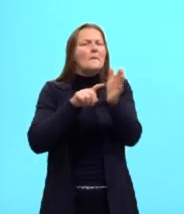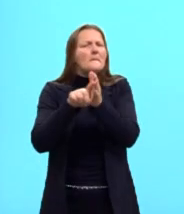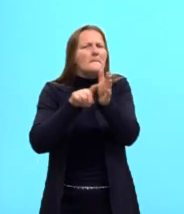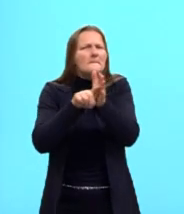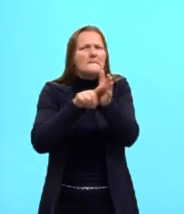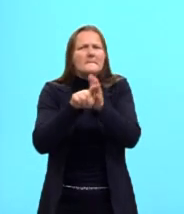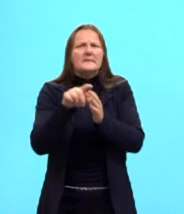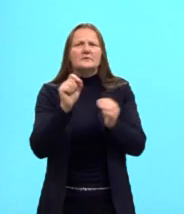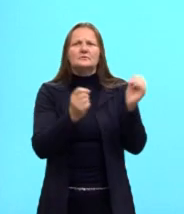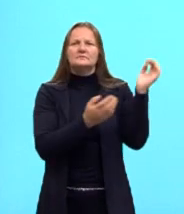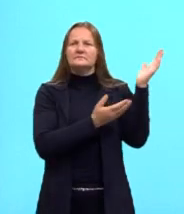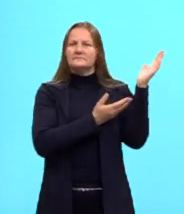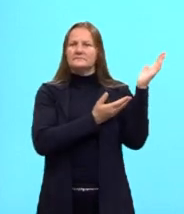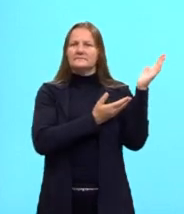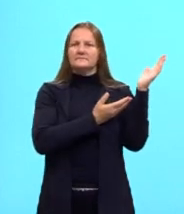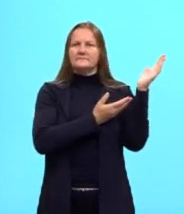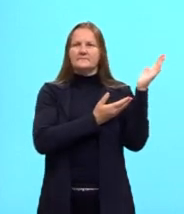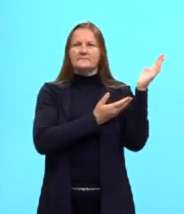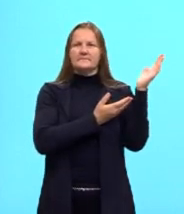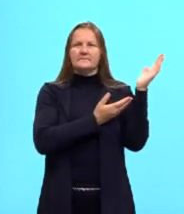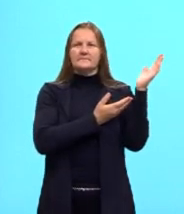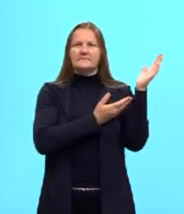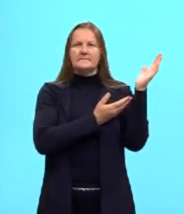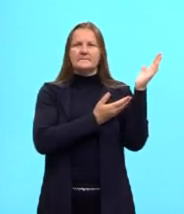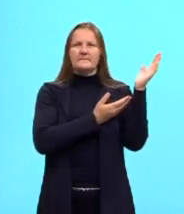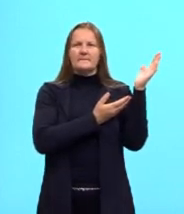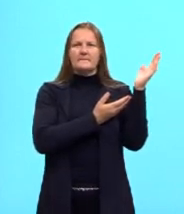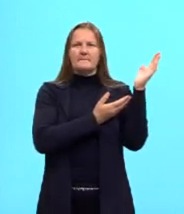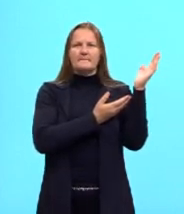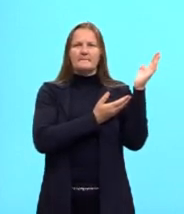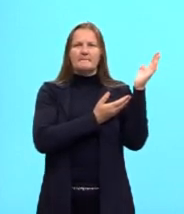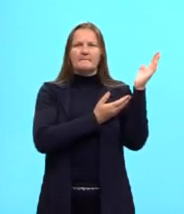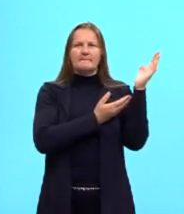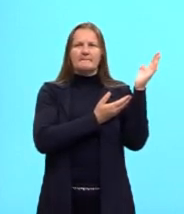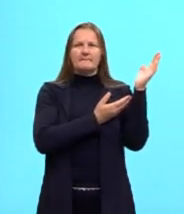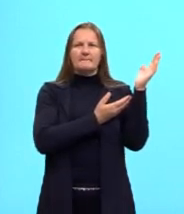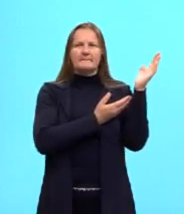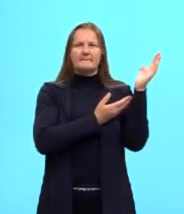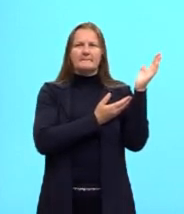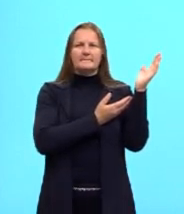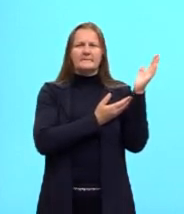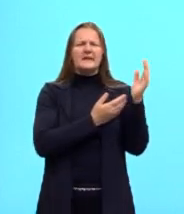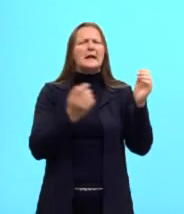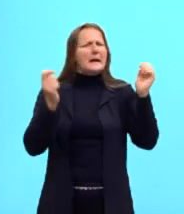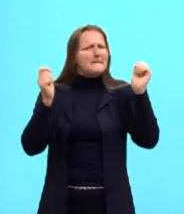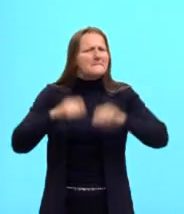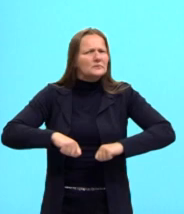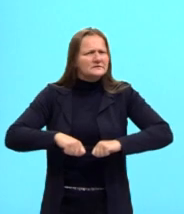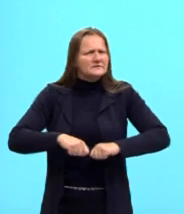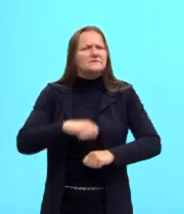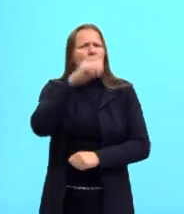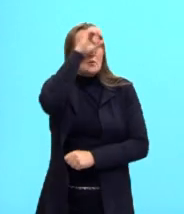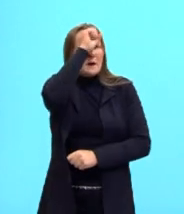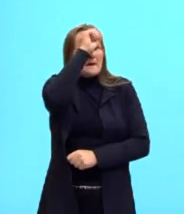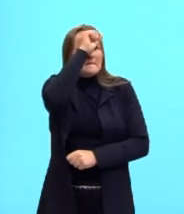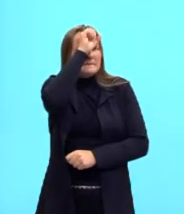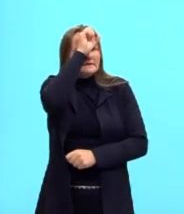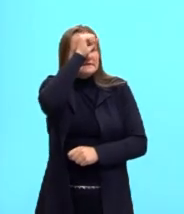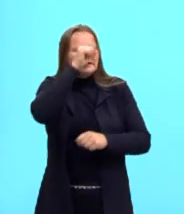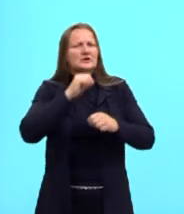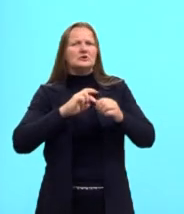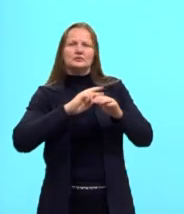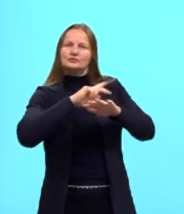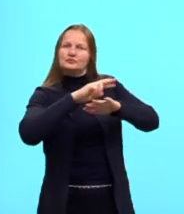norteadora né E a nossa questão de hoje vai ser é possível aprender com